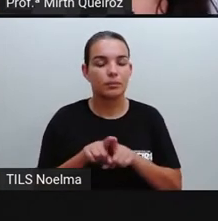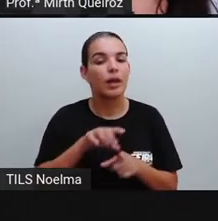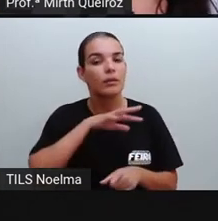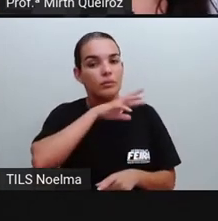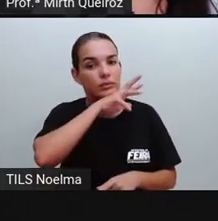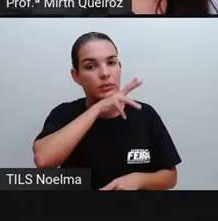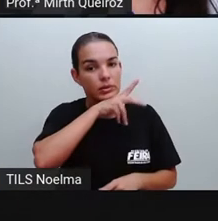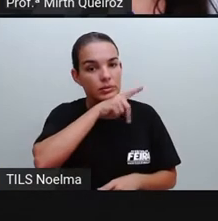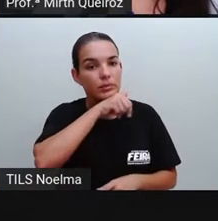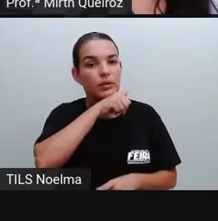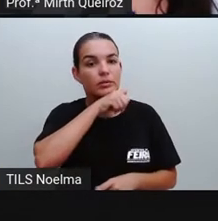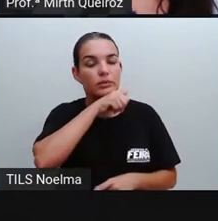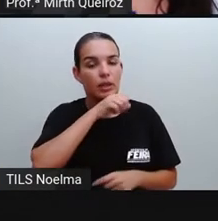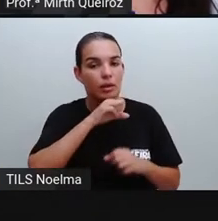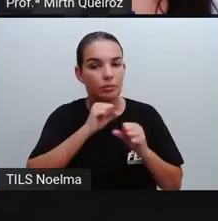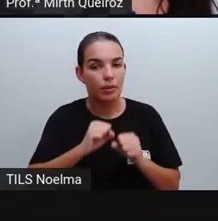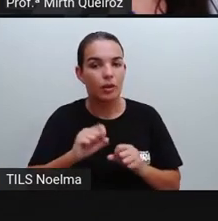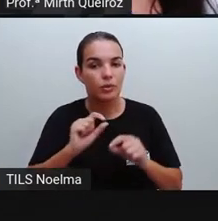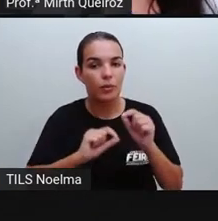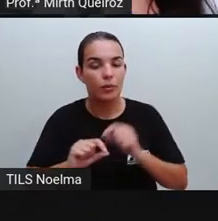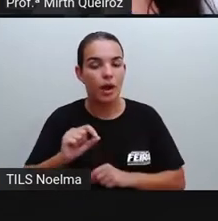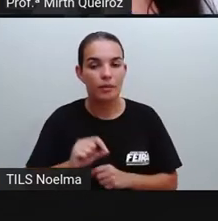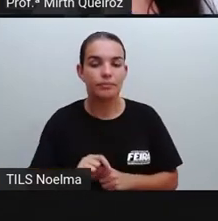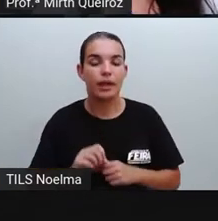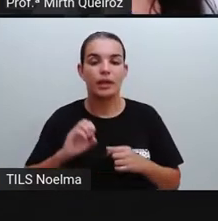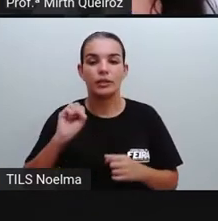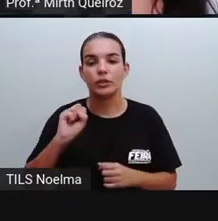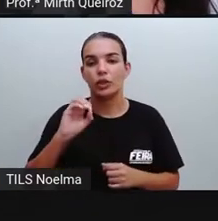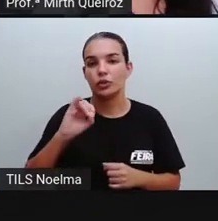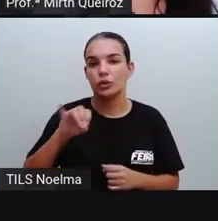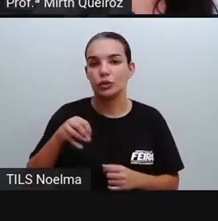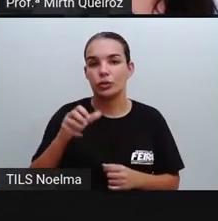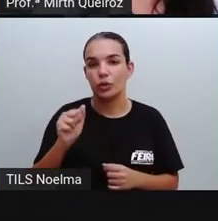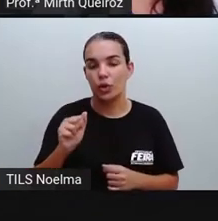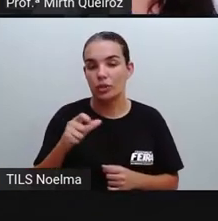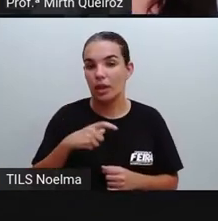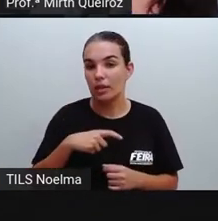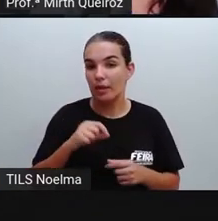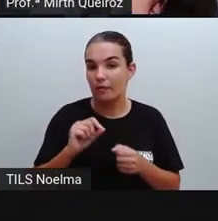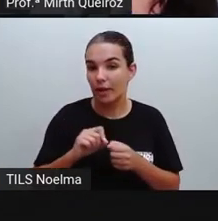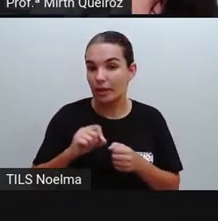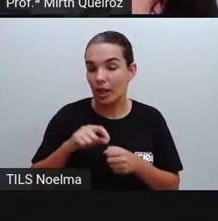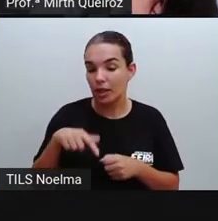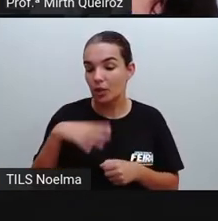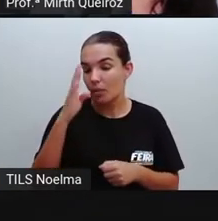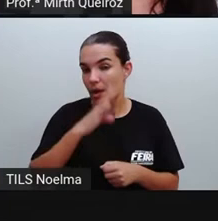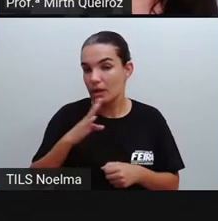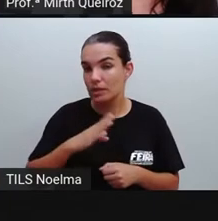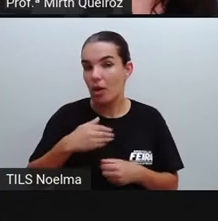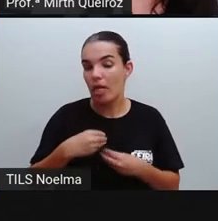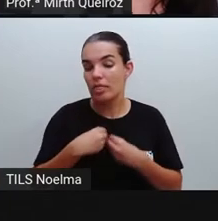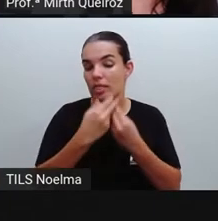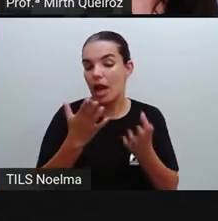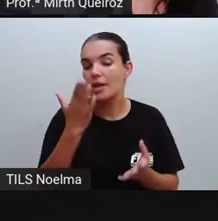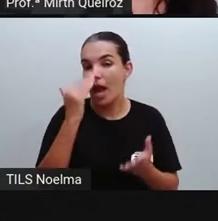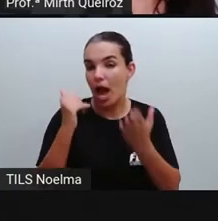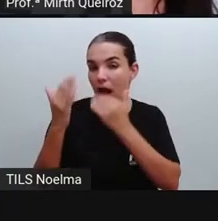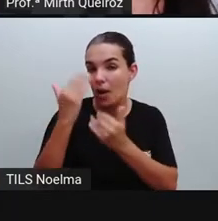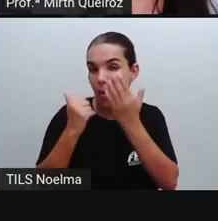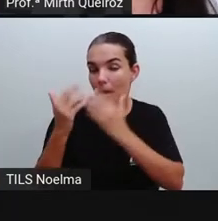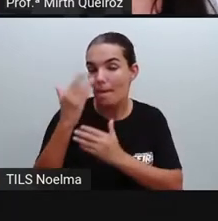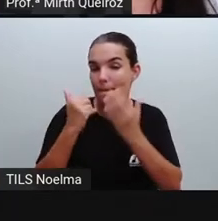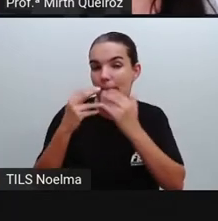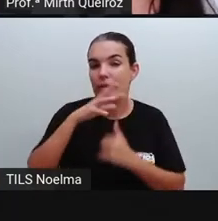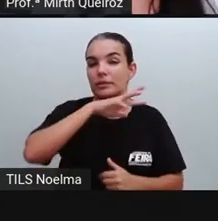da soja produzida é para engorda e de gado, né? Embora, consequentemente, também é para alimentação